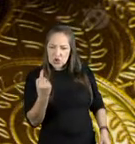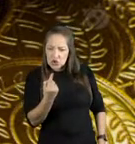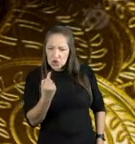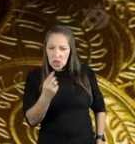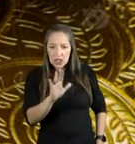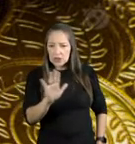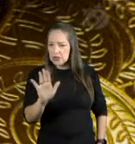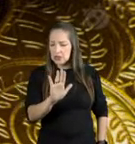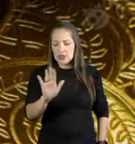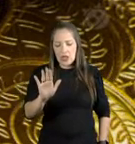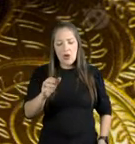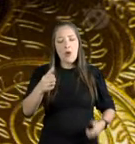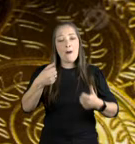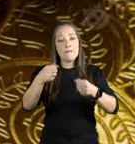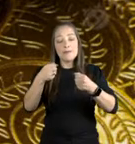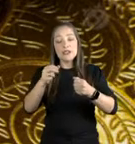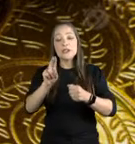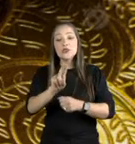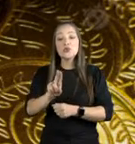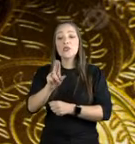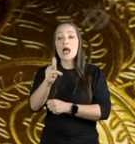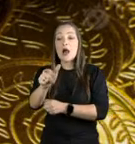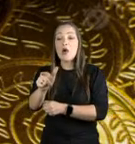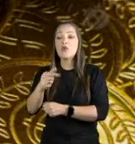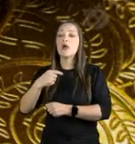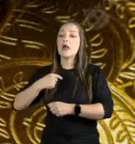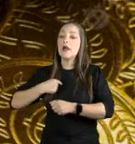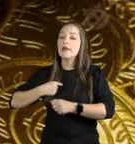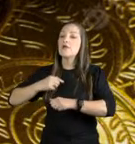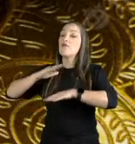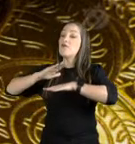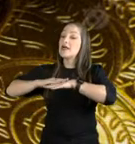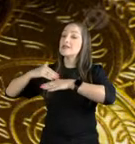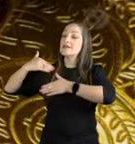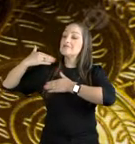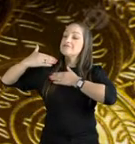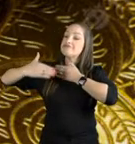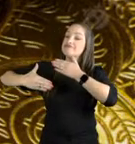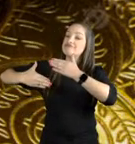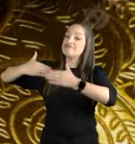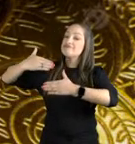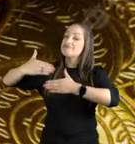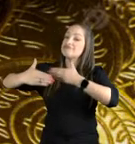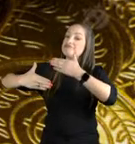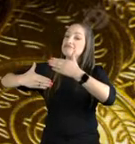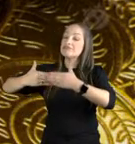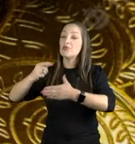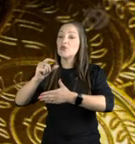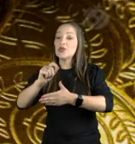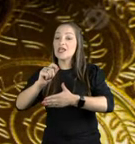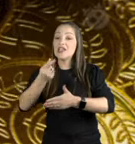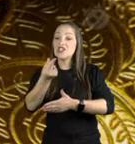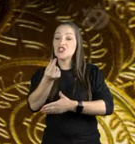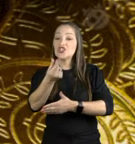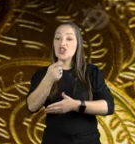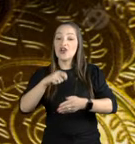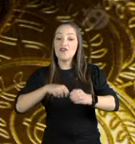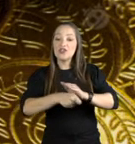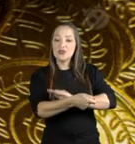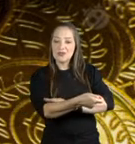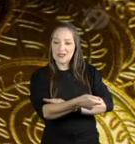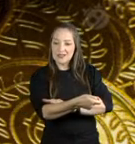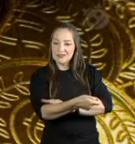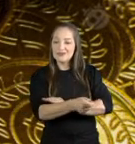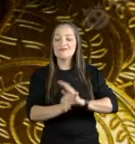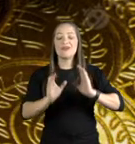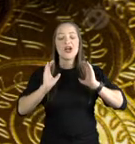através de algo que eu vou cultivando e eu vou fazendo, que foi investimento, que foi disciplina,